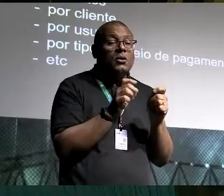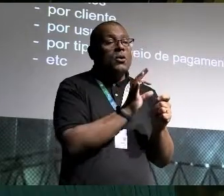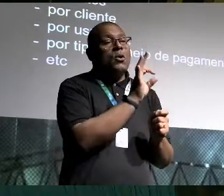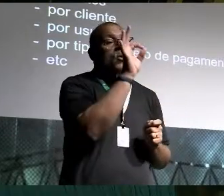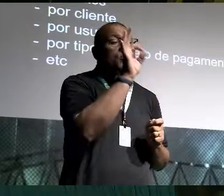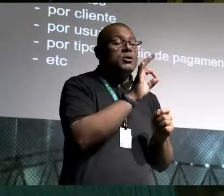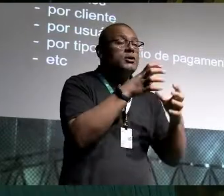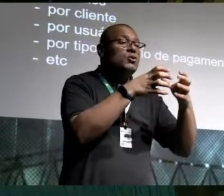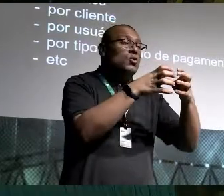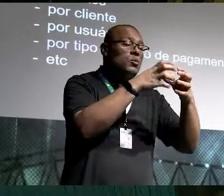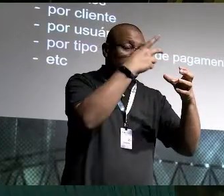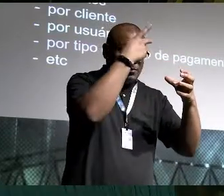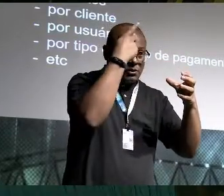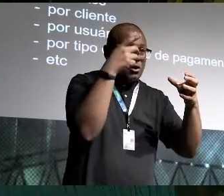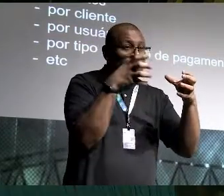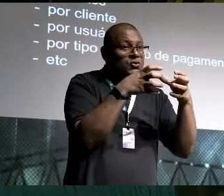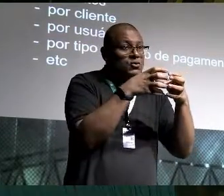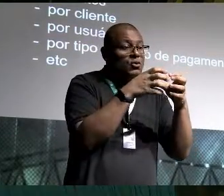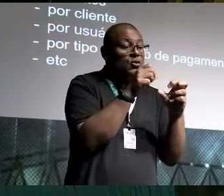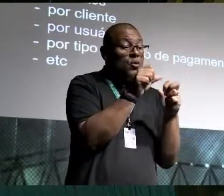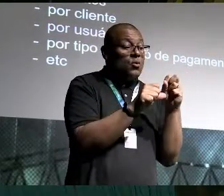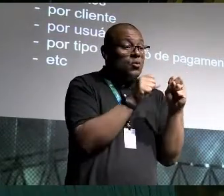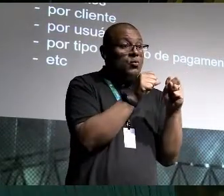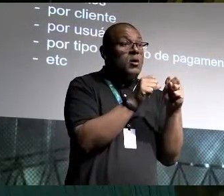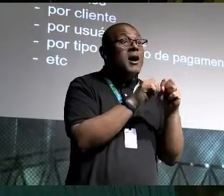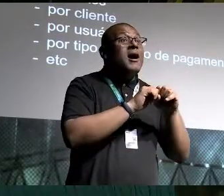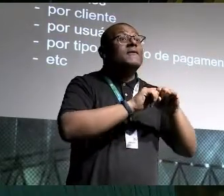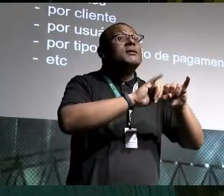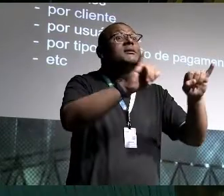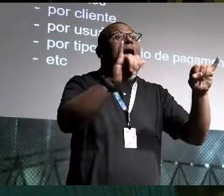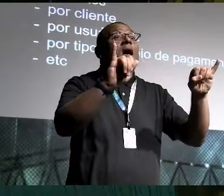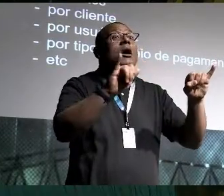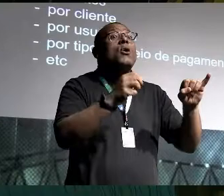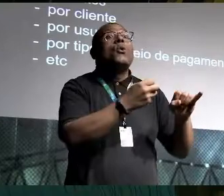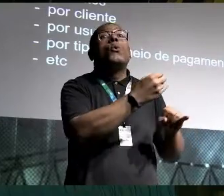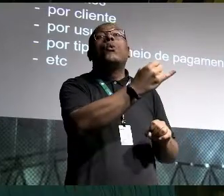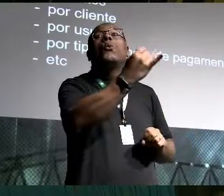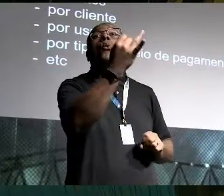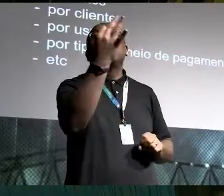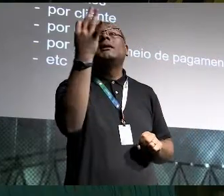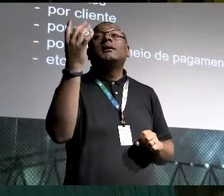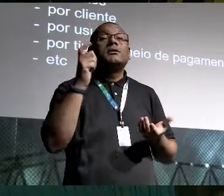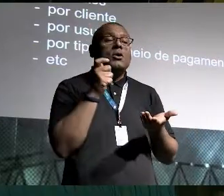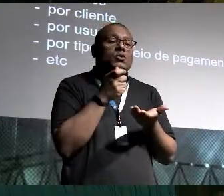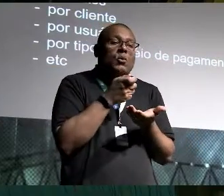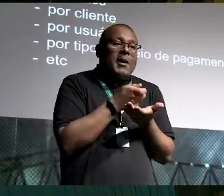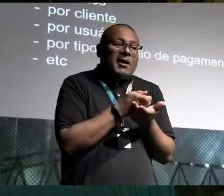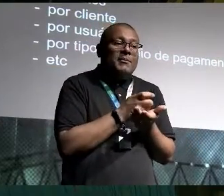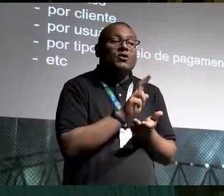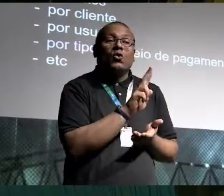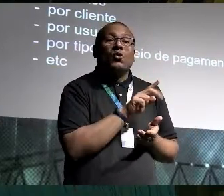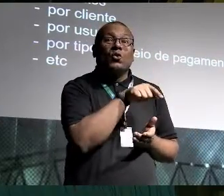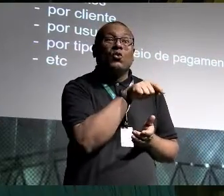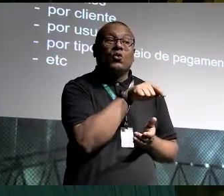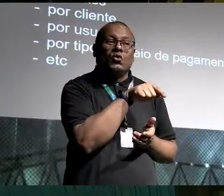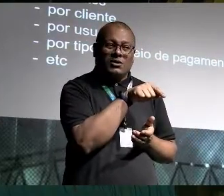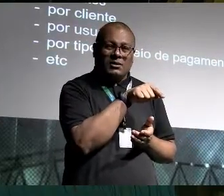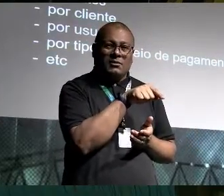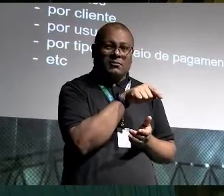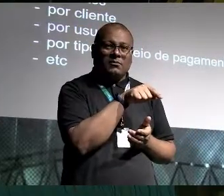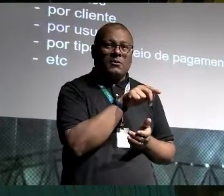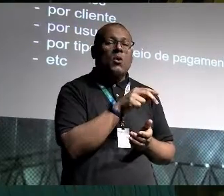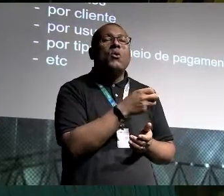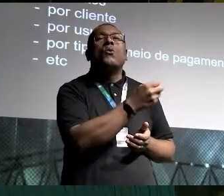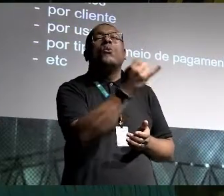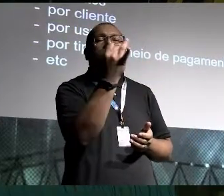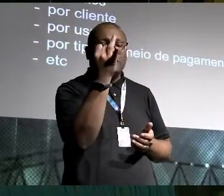ou seja, eu consigo escolher uma feature específica e dizer o quantos por cento que eu quero dos pagamentos que aquela feature seja